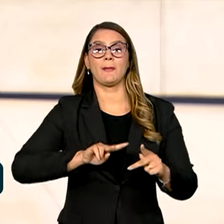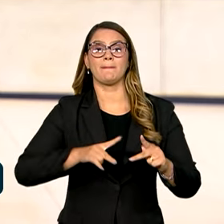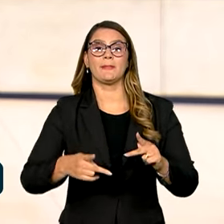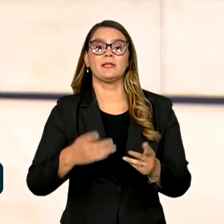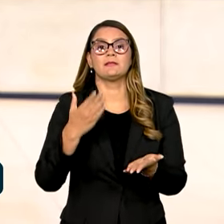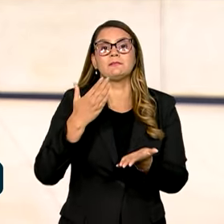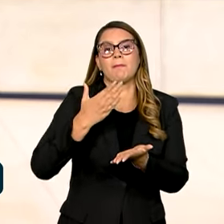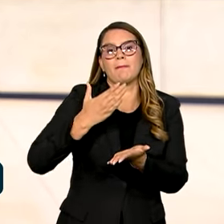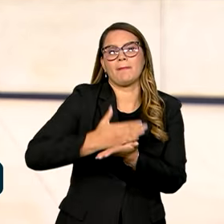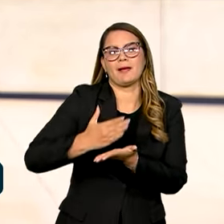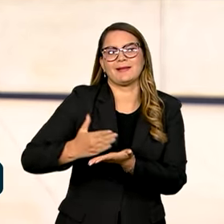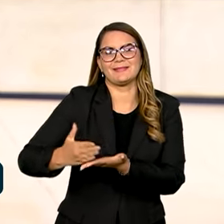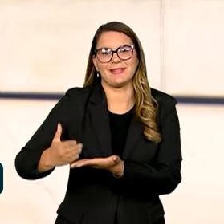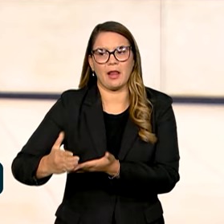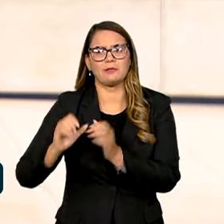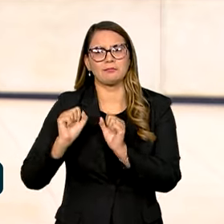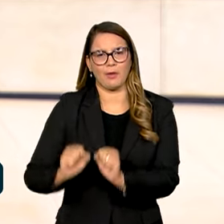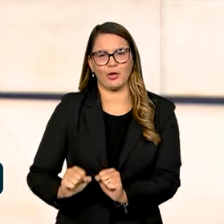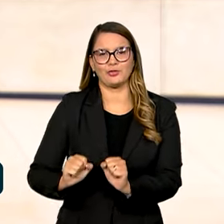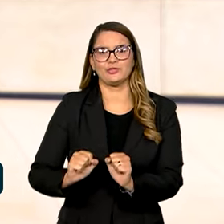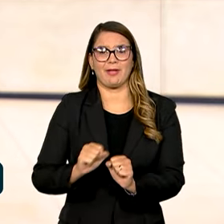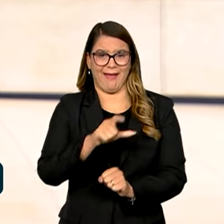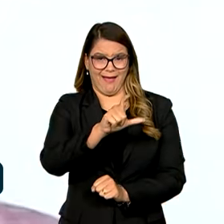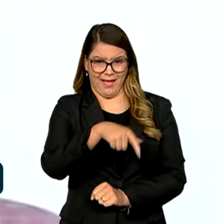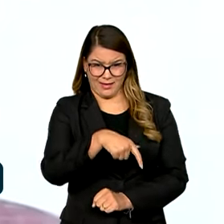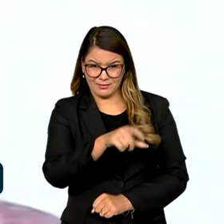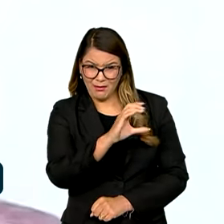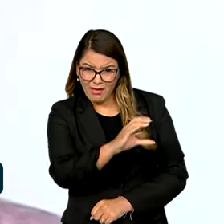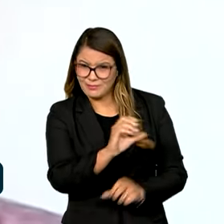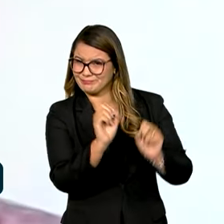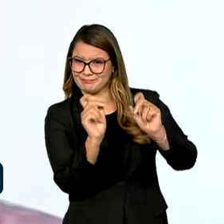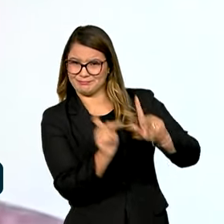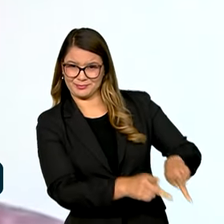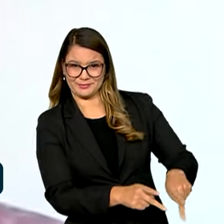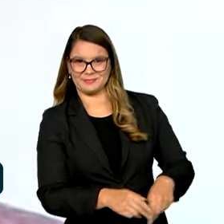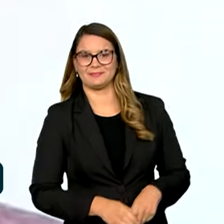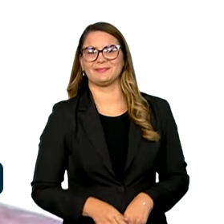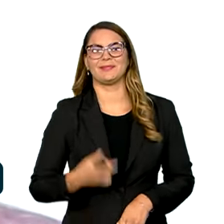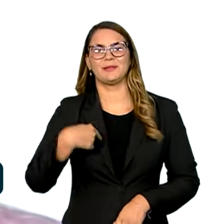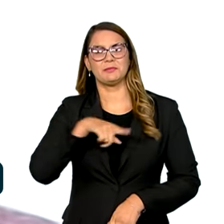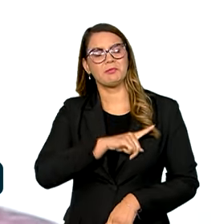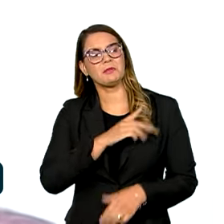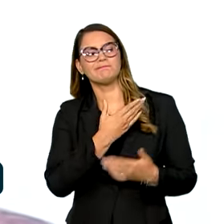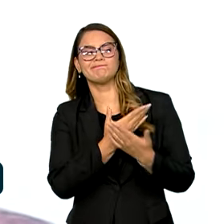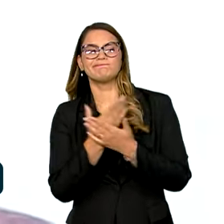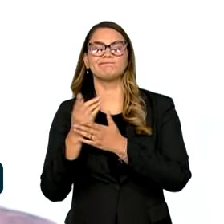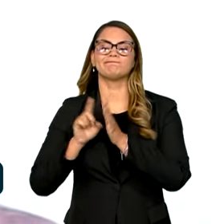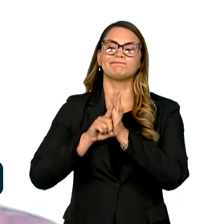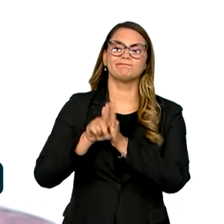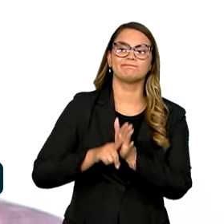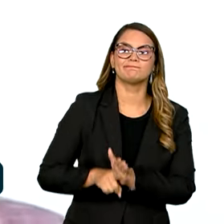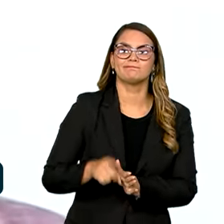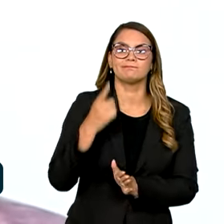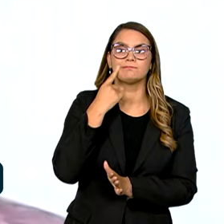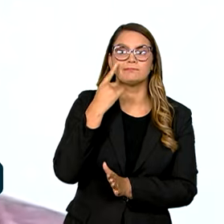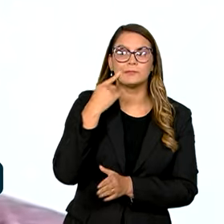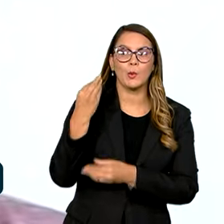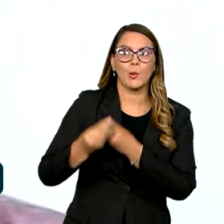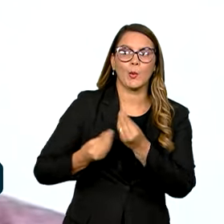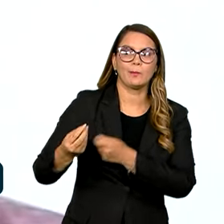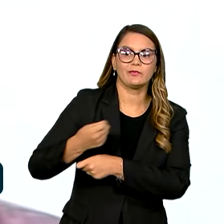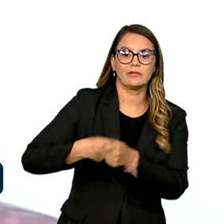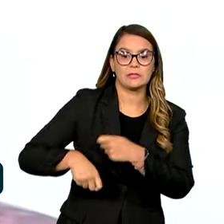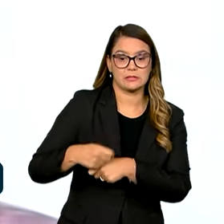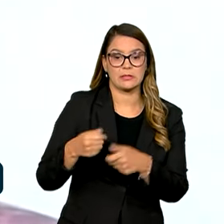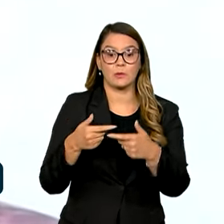parcelado, que pode aposentar de vez os cartões de crédito. É algo que a gente vem estudando, vem acompanhando as alternativas de mercado. É